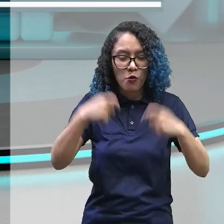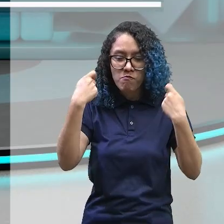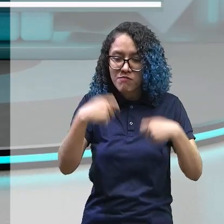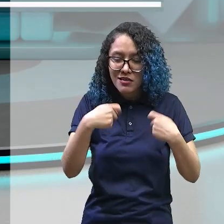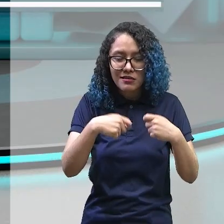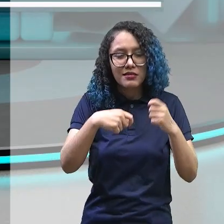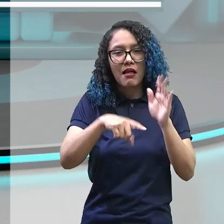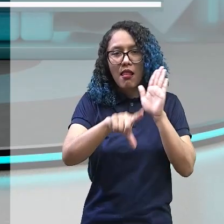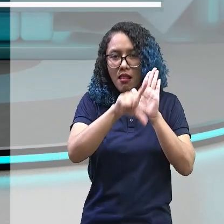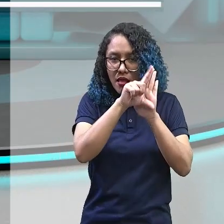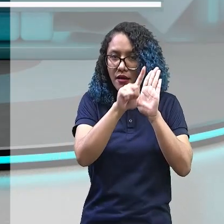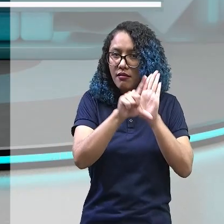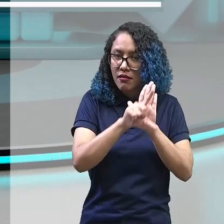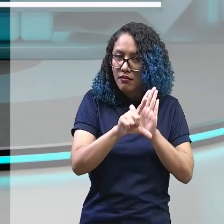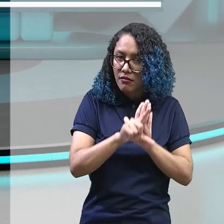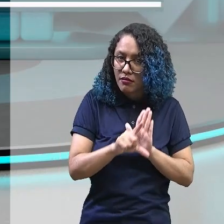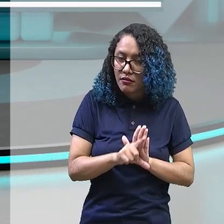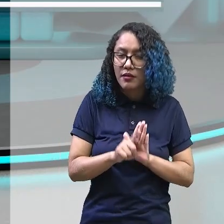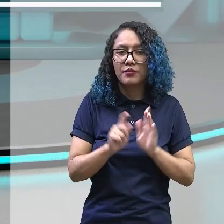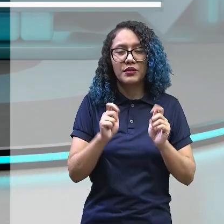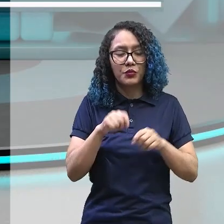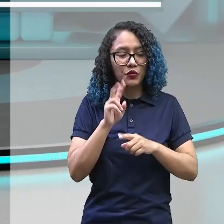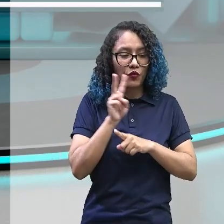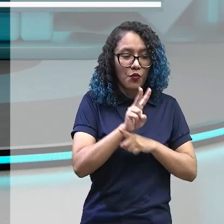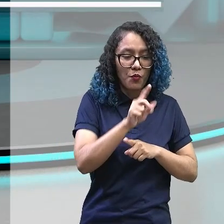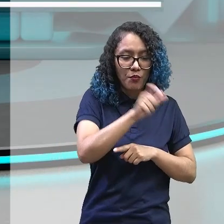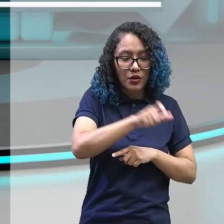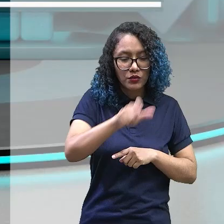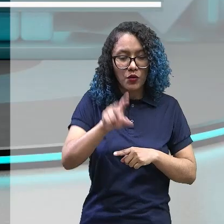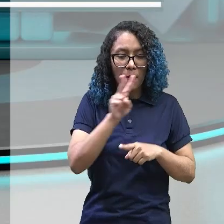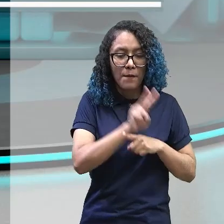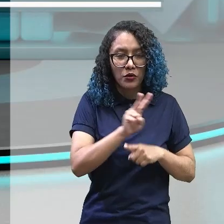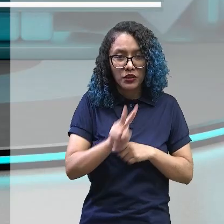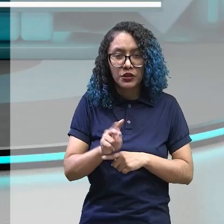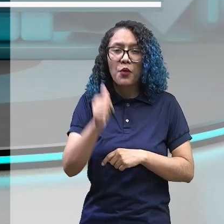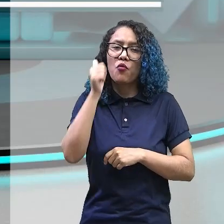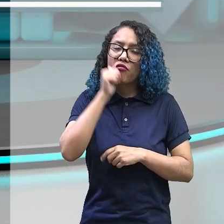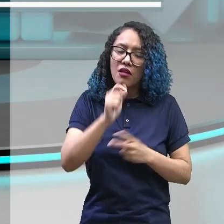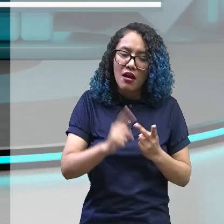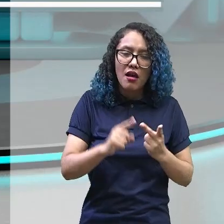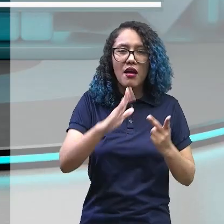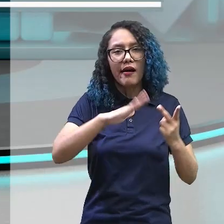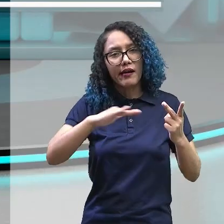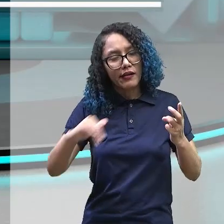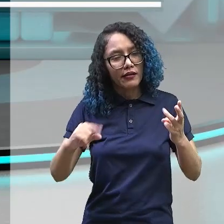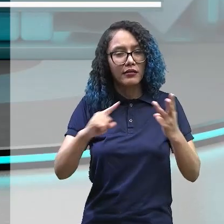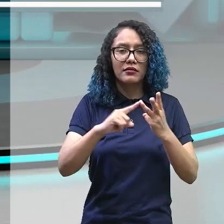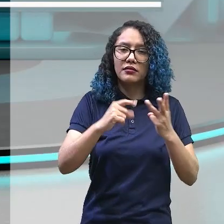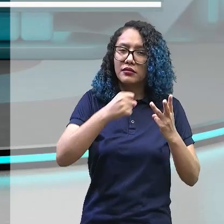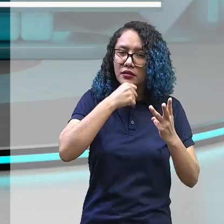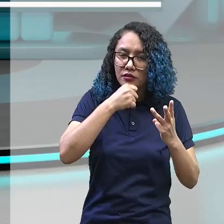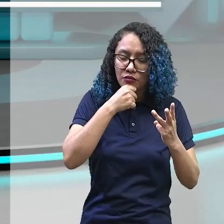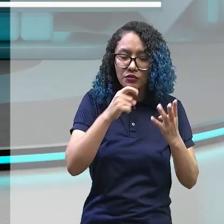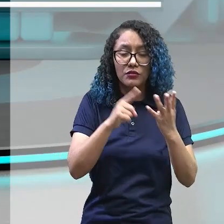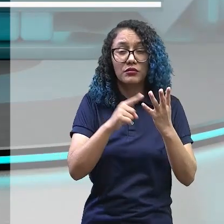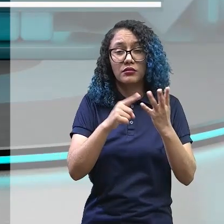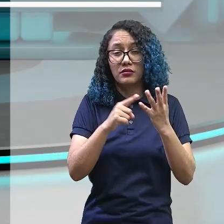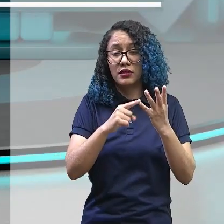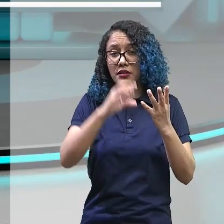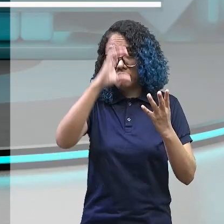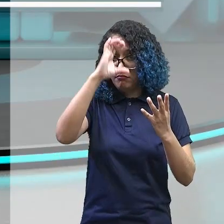para proteger as pessoas, né? Tanto as mulheres, como as crianças, como os idosos, e o